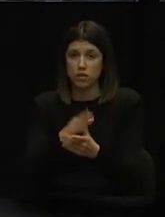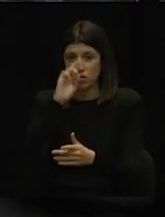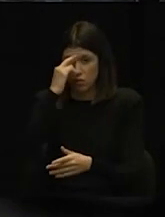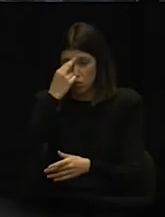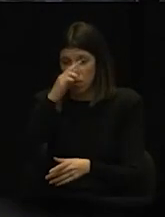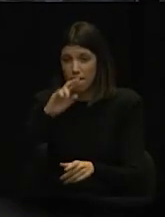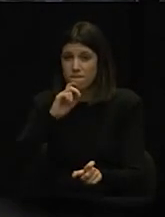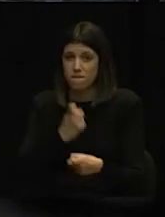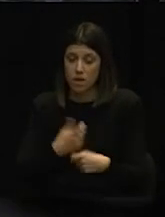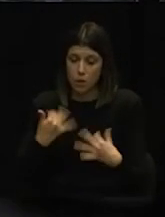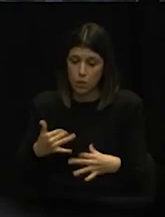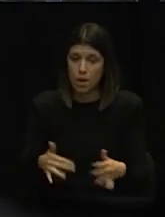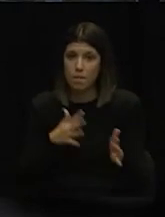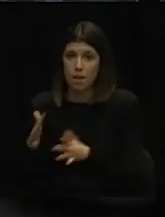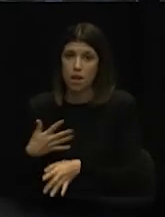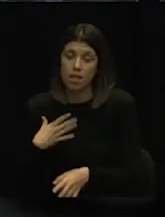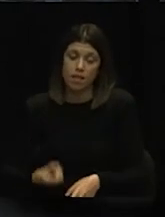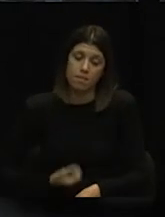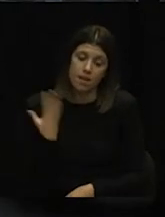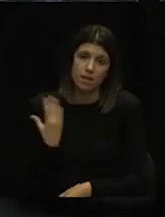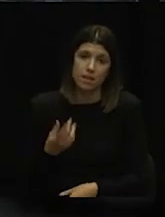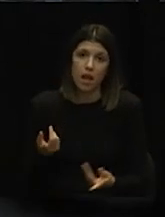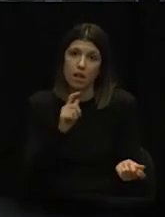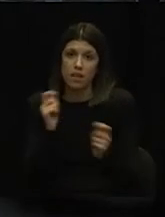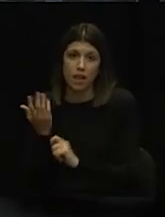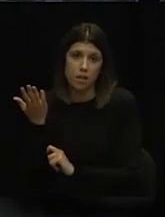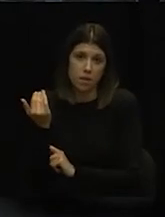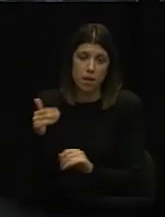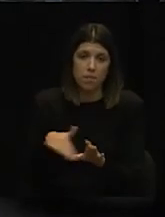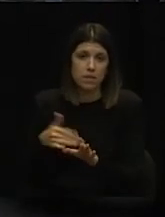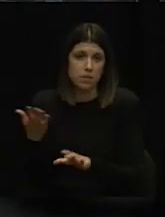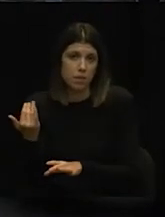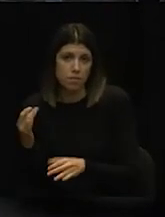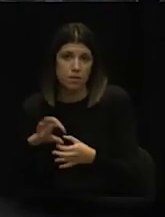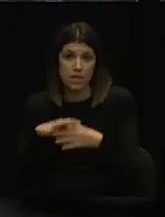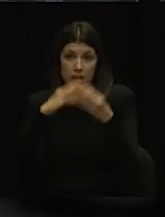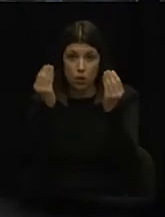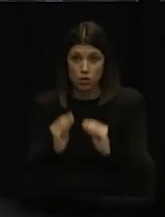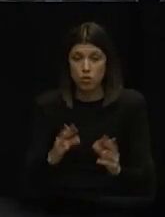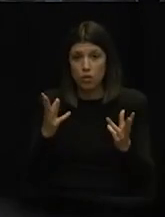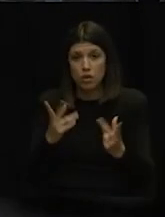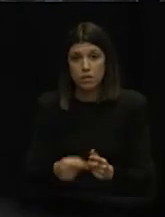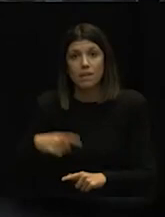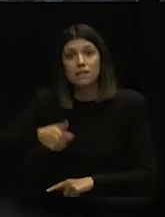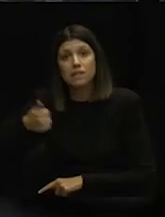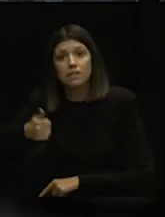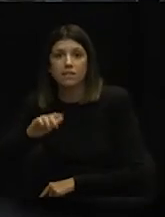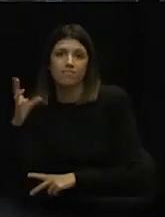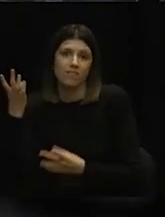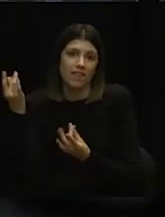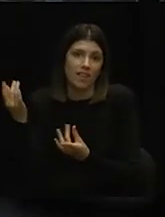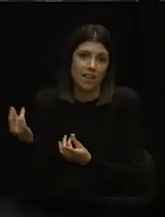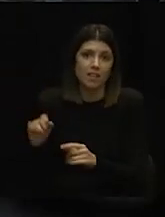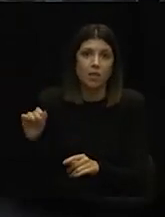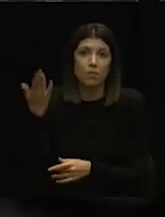exigente mas não podemos deixar de lamentar a falta de diálogo e participação a que assistimos na construção das testament especialmente irônico quando o